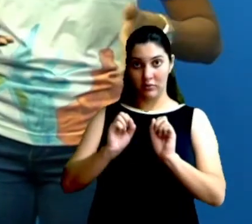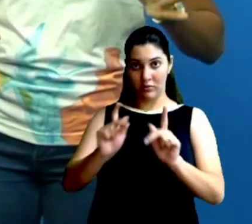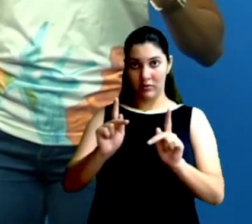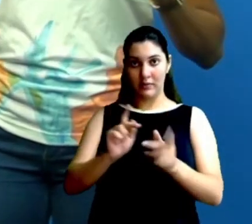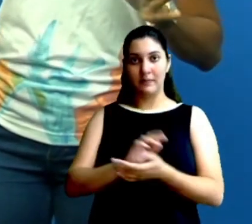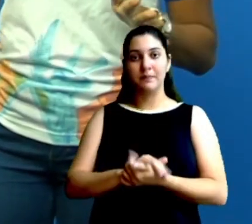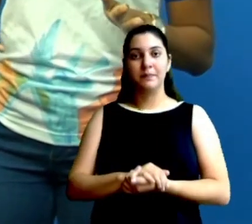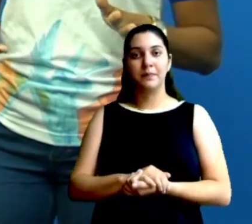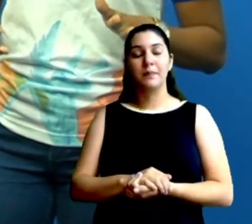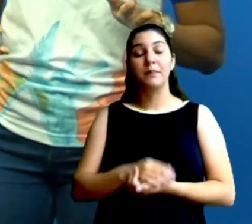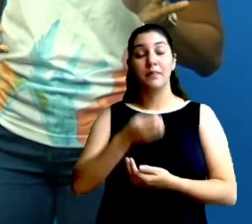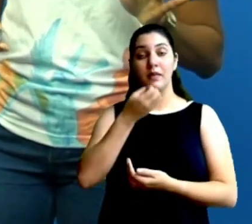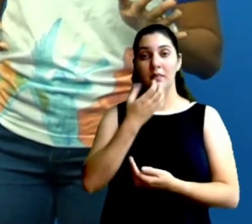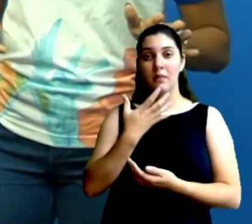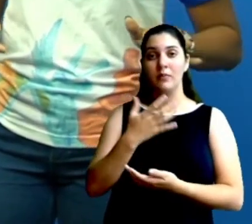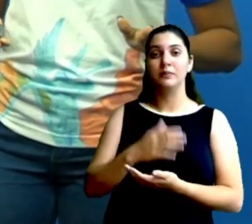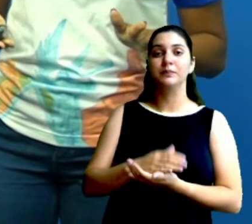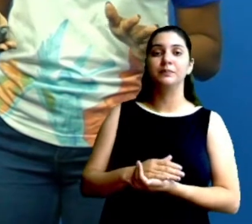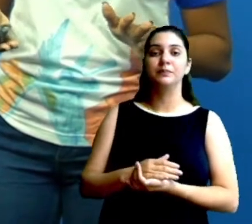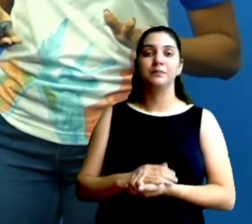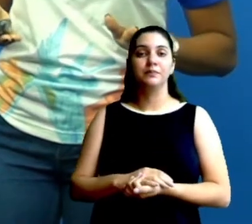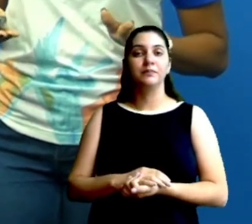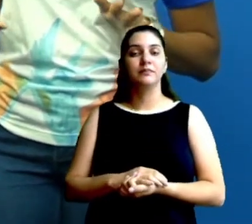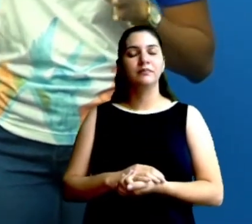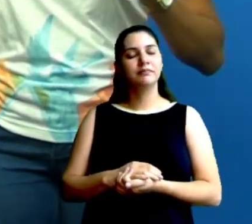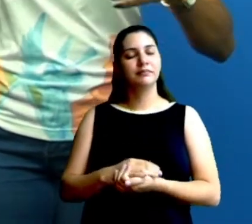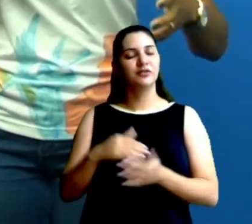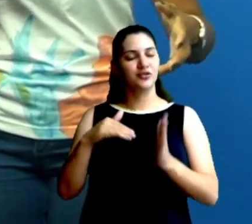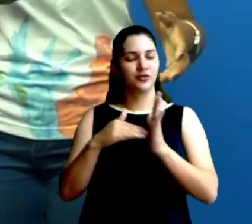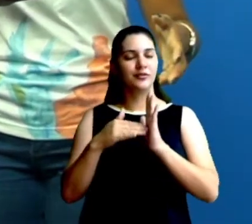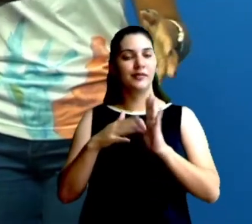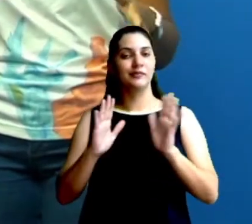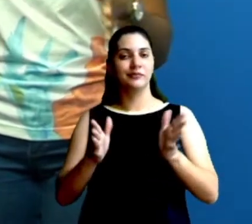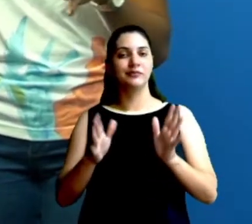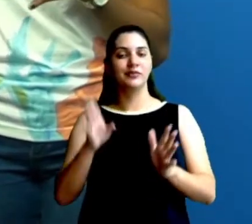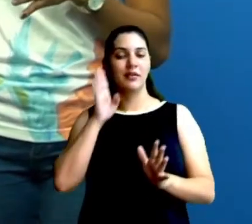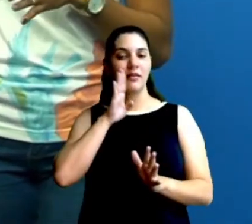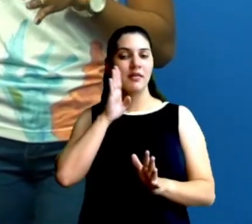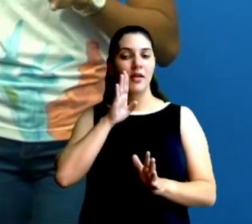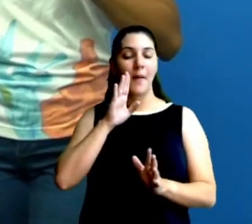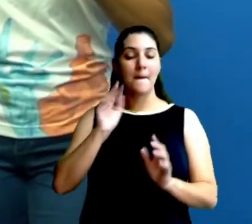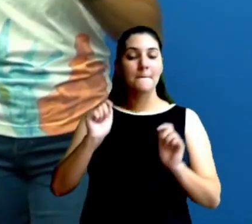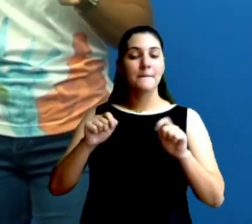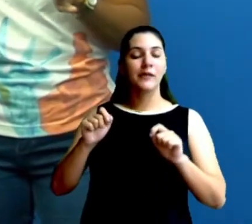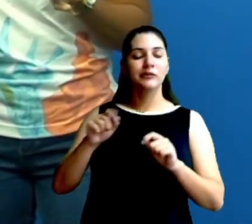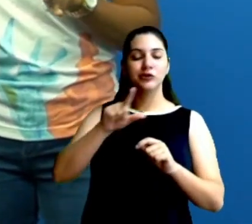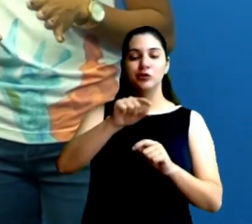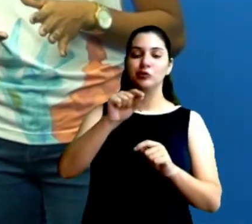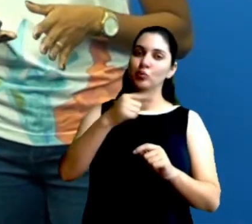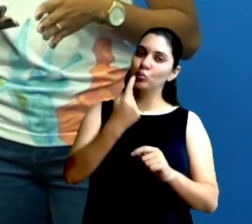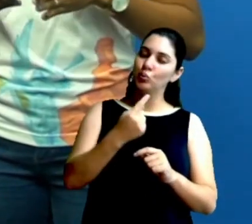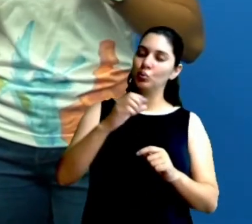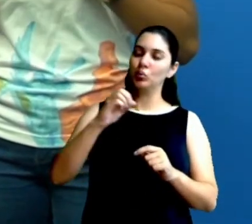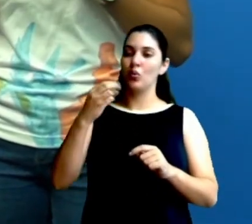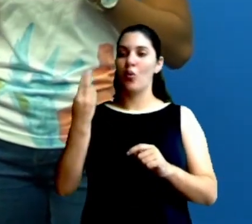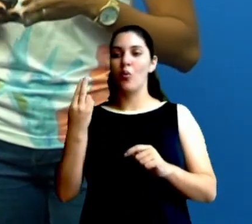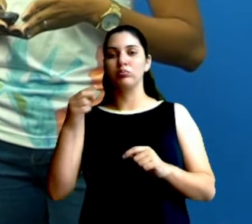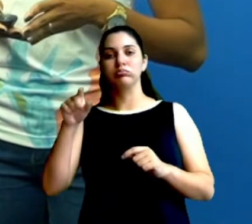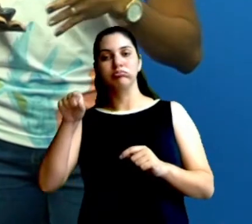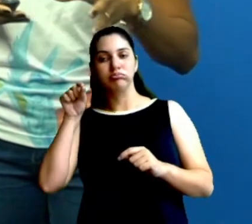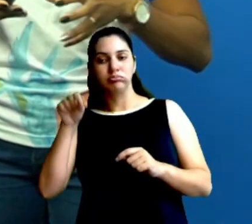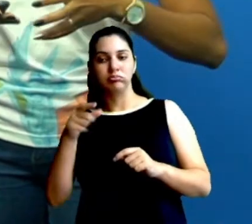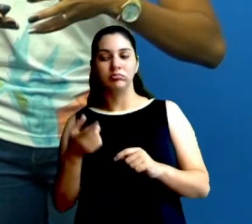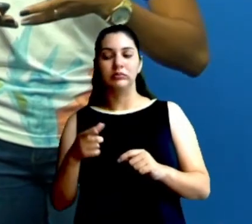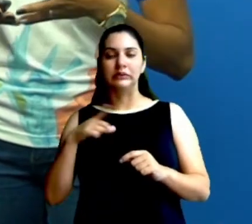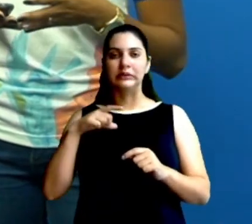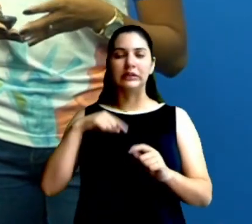Correto? Bom, até aí tá legal, né? Você pode optar por um, por outro. Agora,